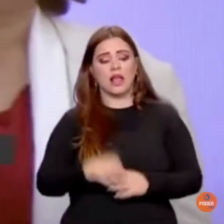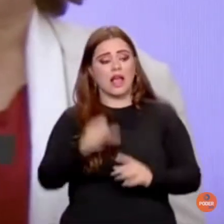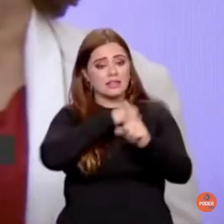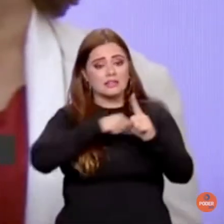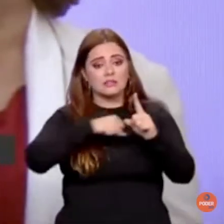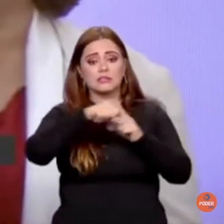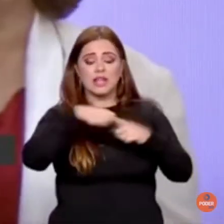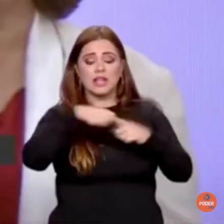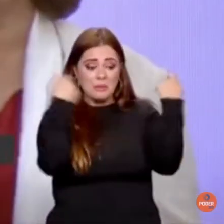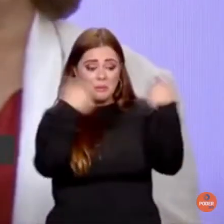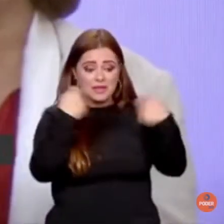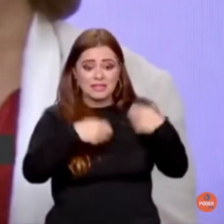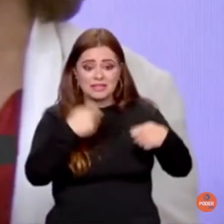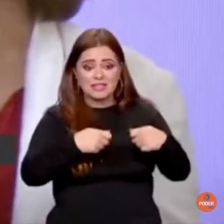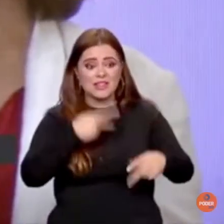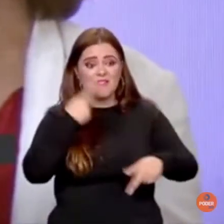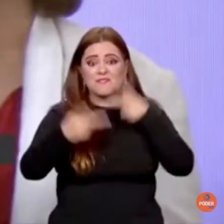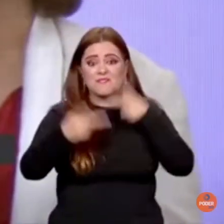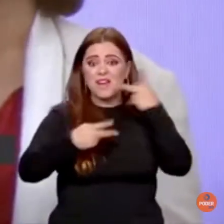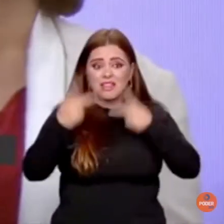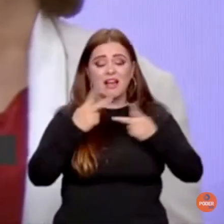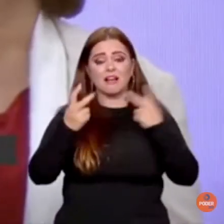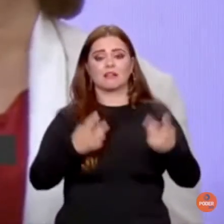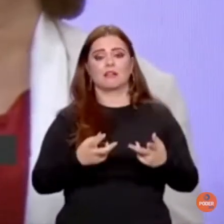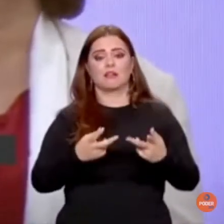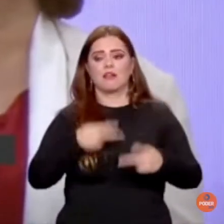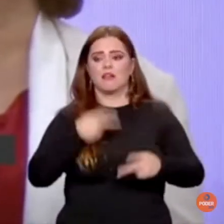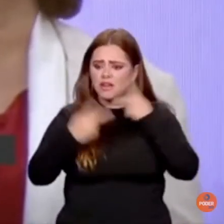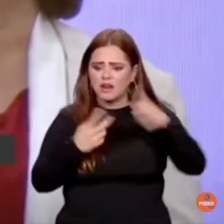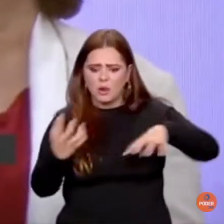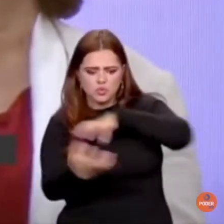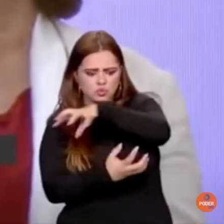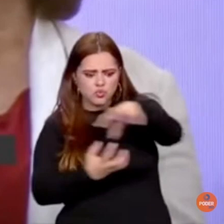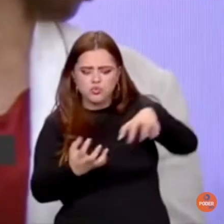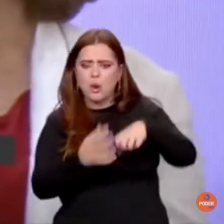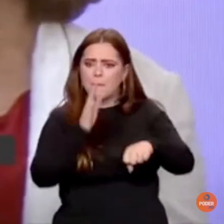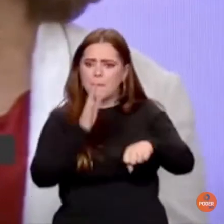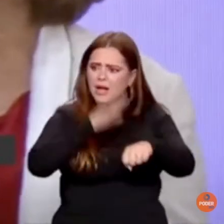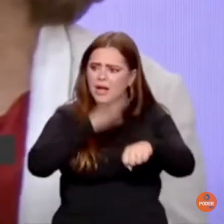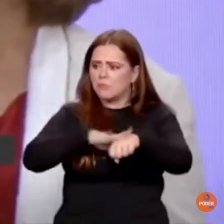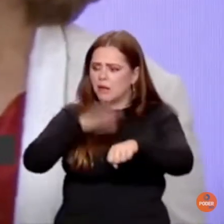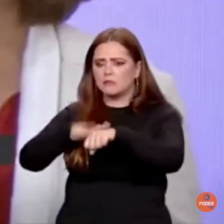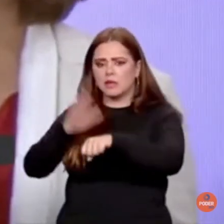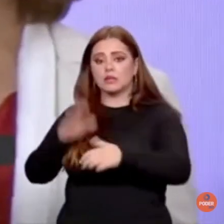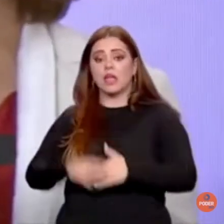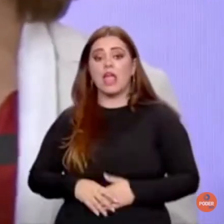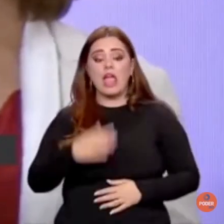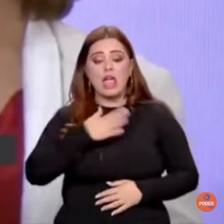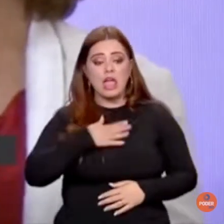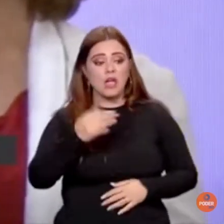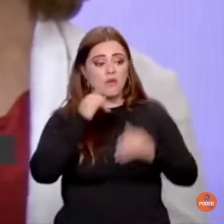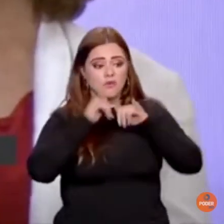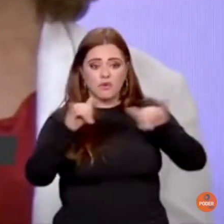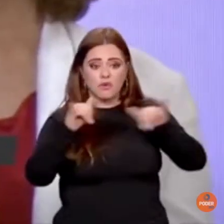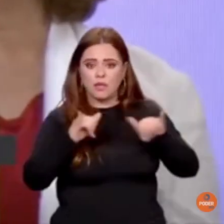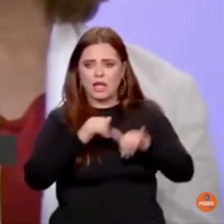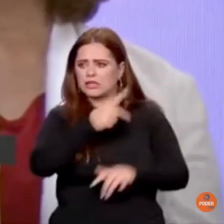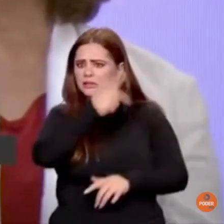sociedade precisa se manifestar mais, ela precisa falar mais, ela precisa, eu tenho dito, as pessoas